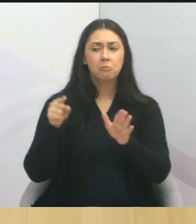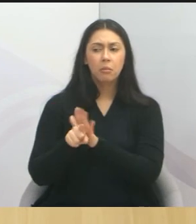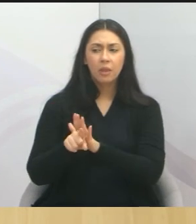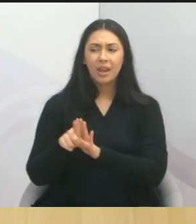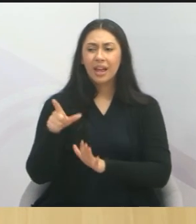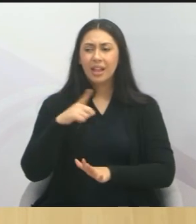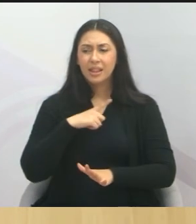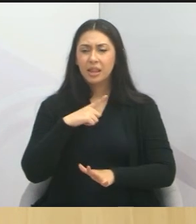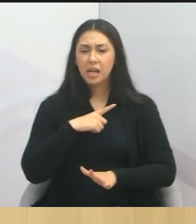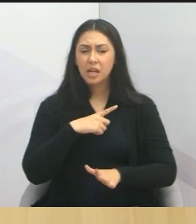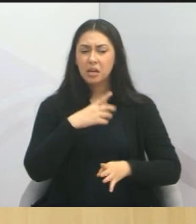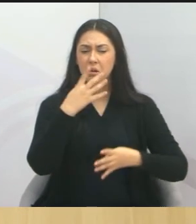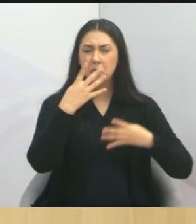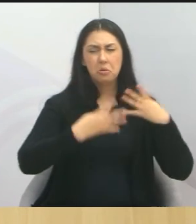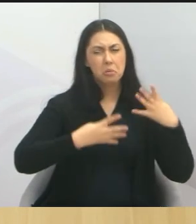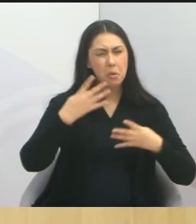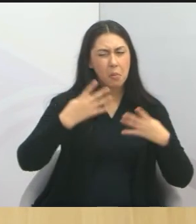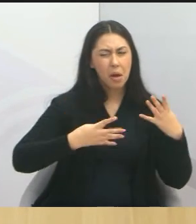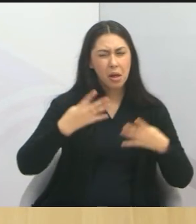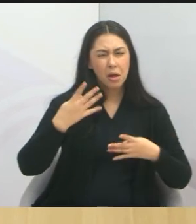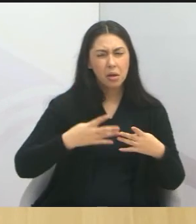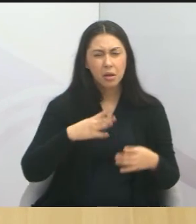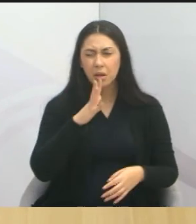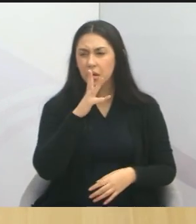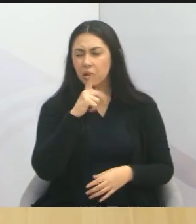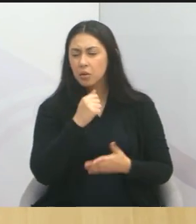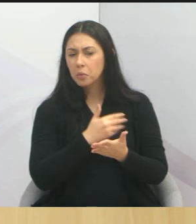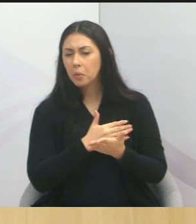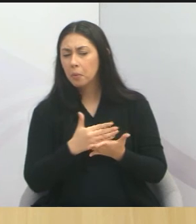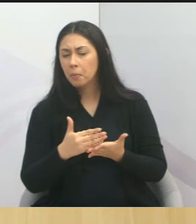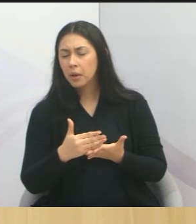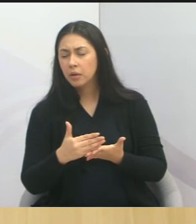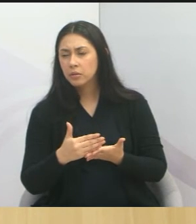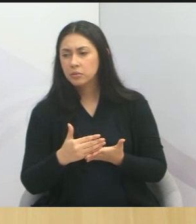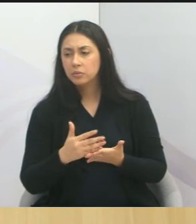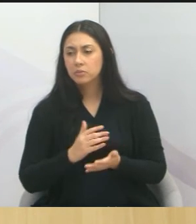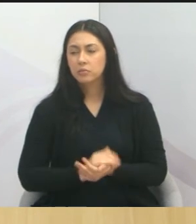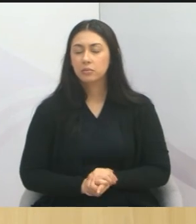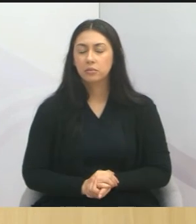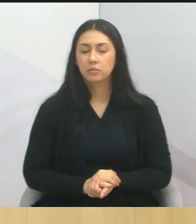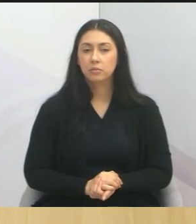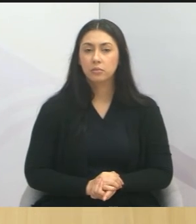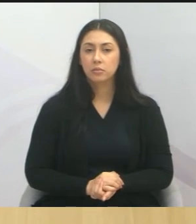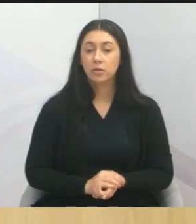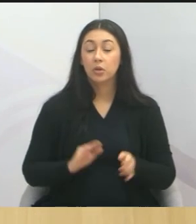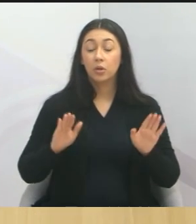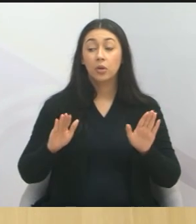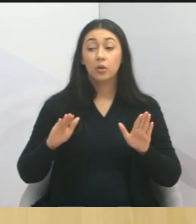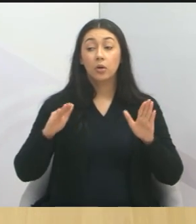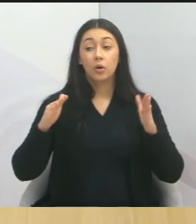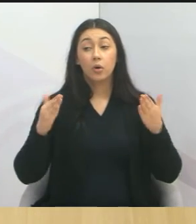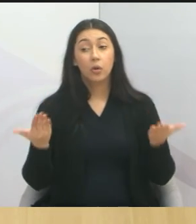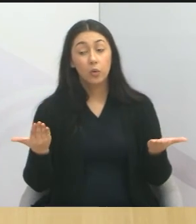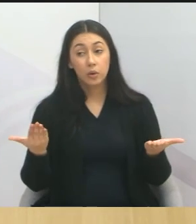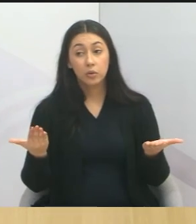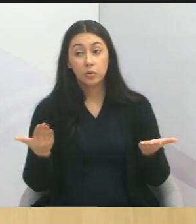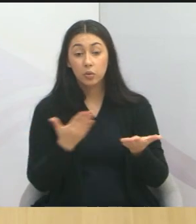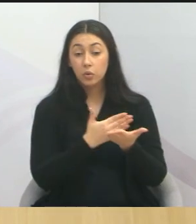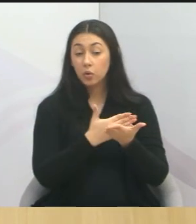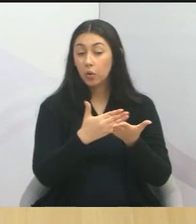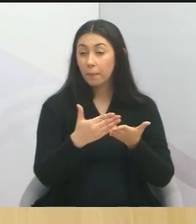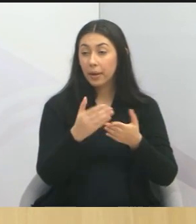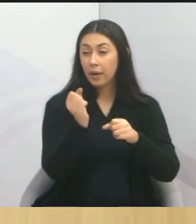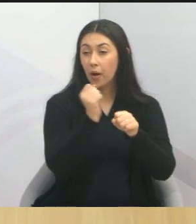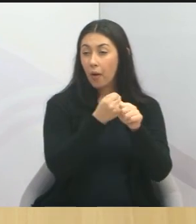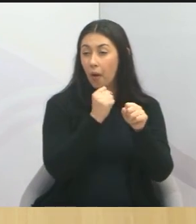de algum órgão que está atrasando o início das obras em qual a data prevista para o começo